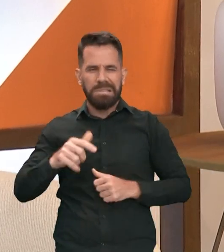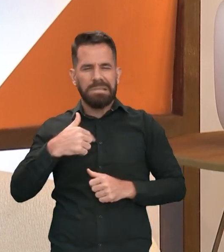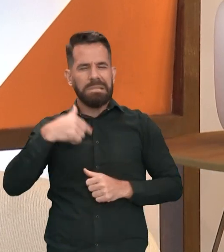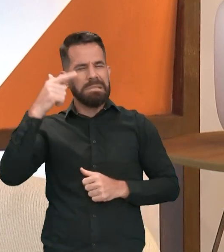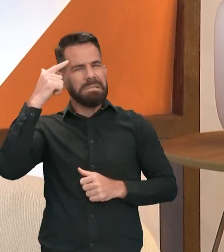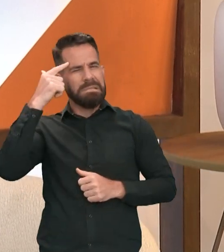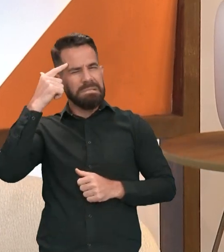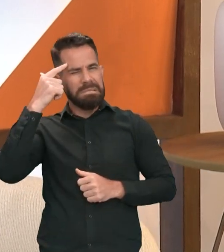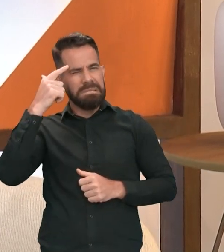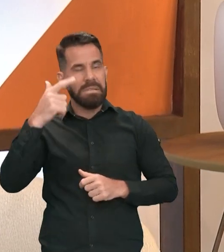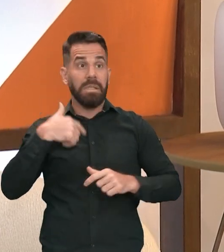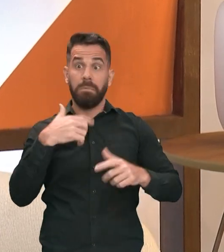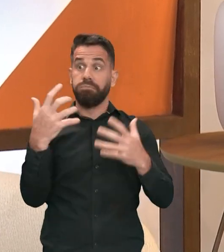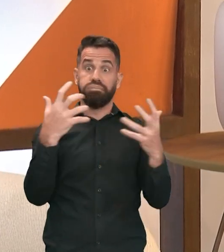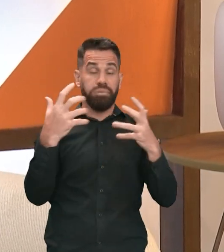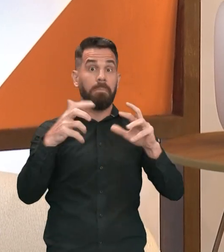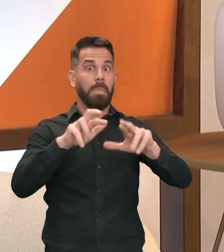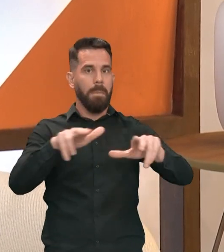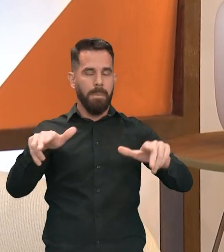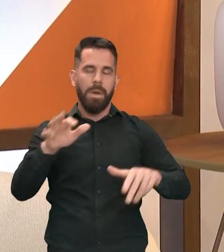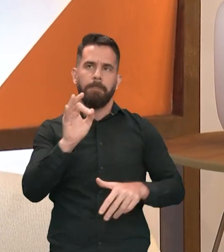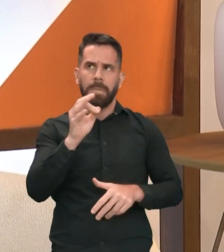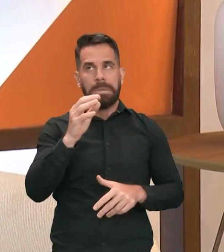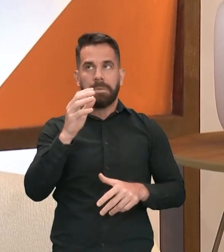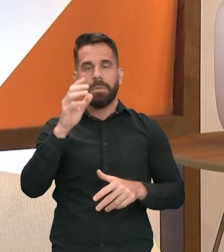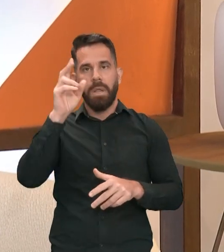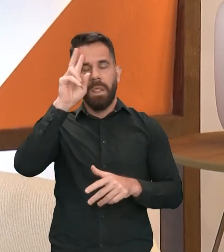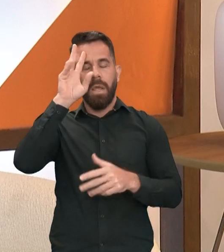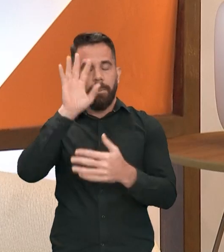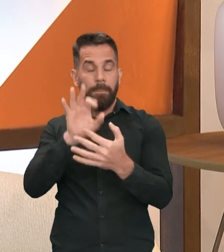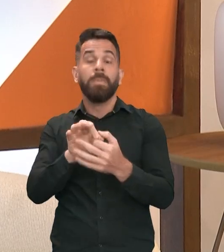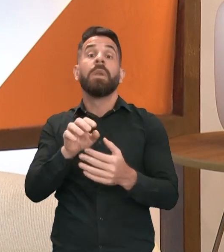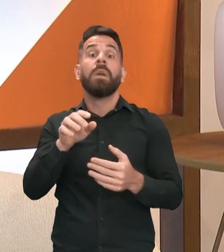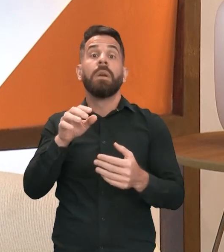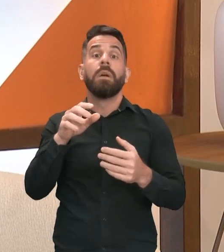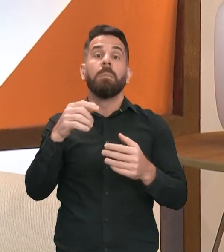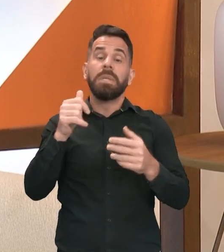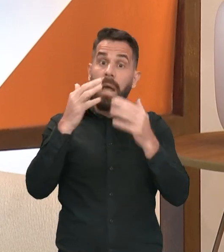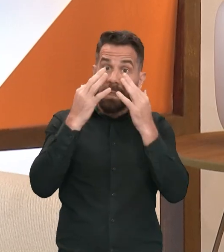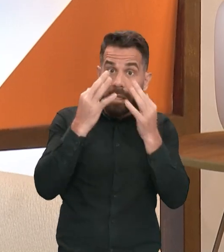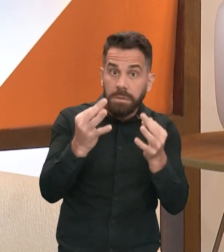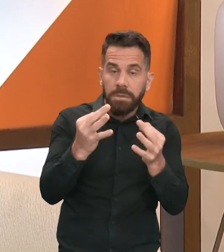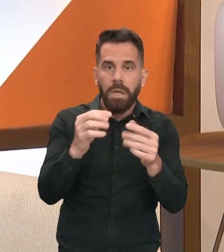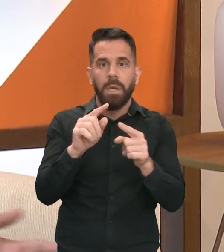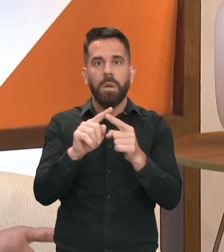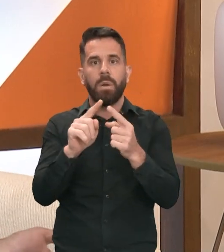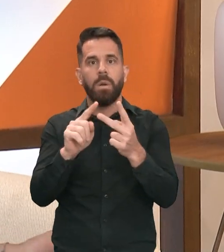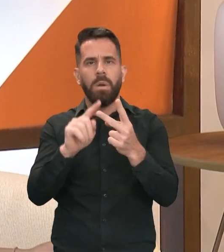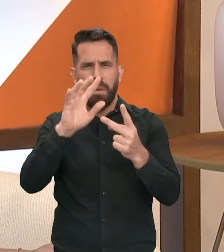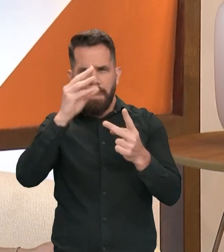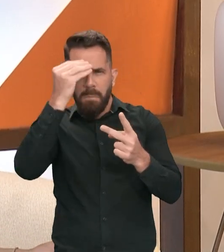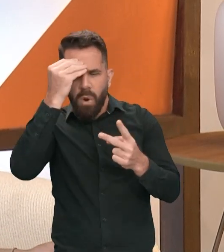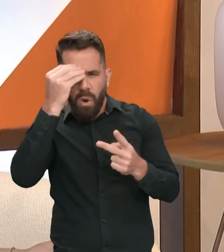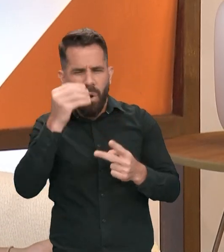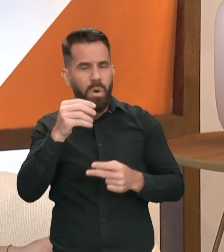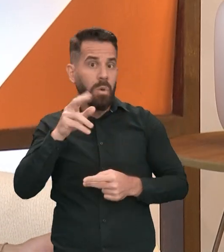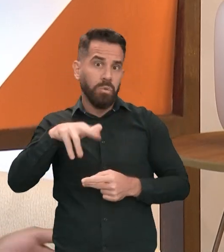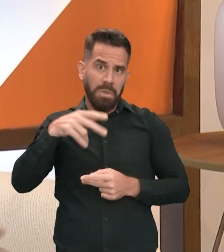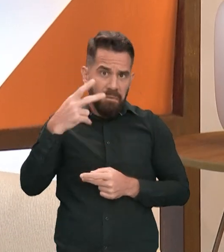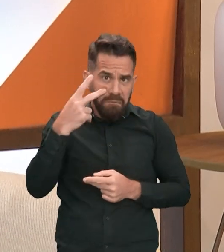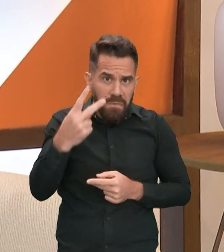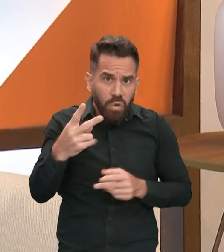cabeça. Como tem muitos estímulos, você precisa acabar tendo um pouco mais de atenção, um pouco mais de memória, porque não sei se você já viu alguma partida de LoL na sua